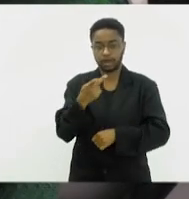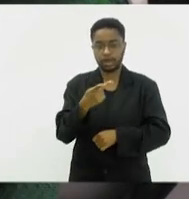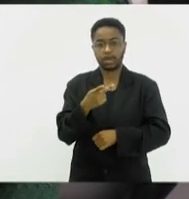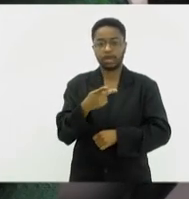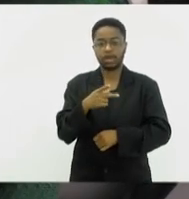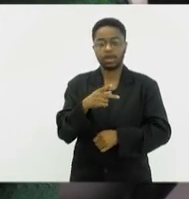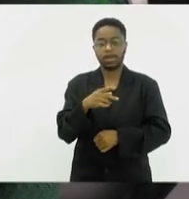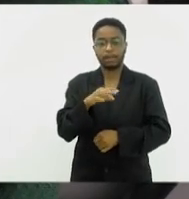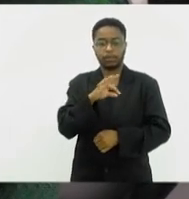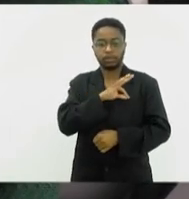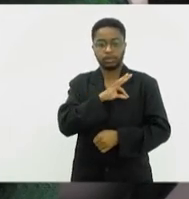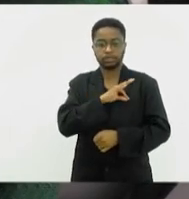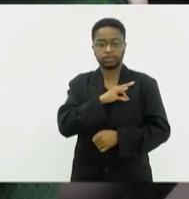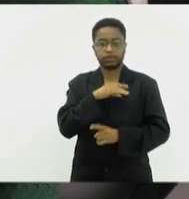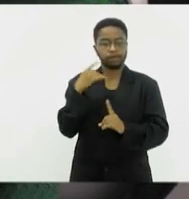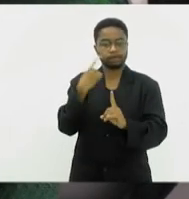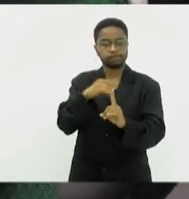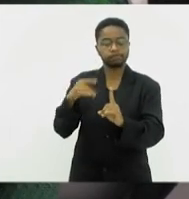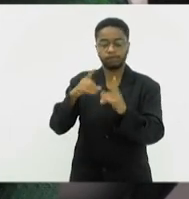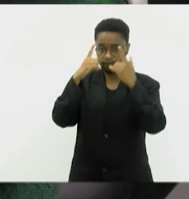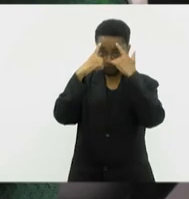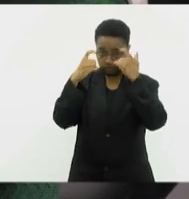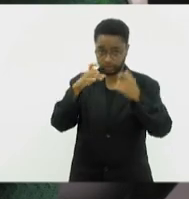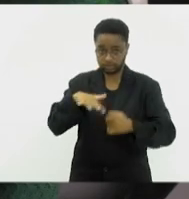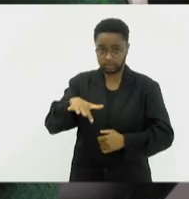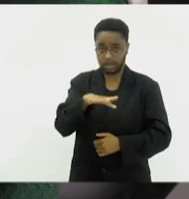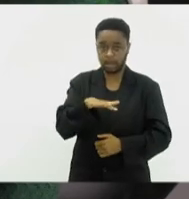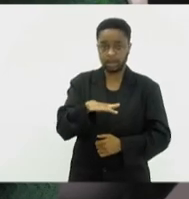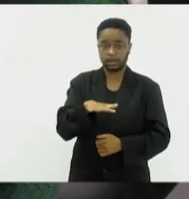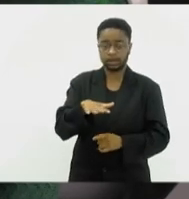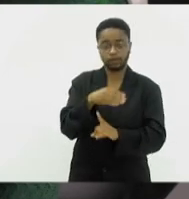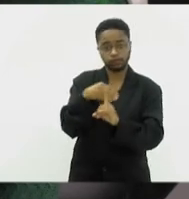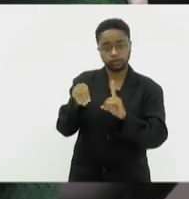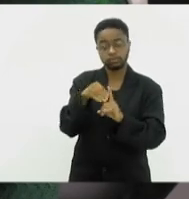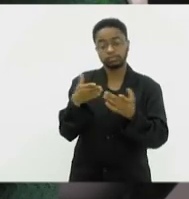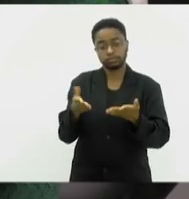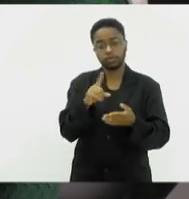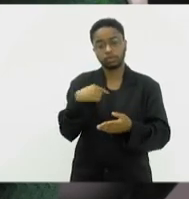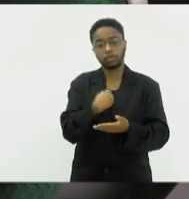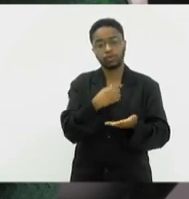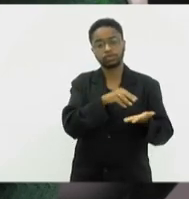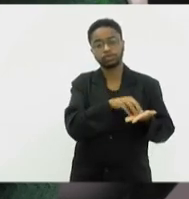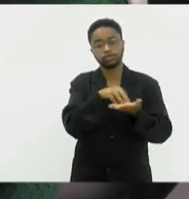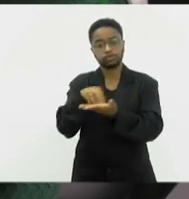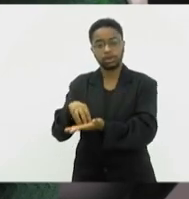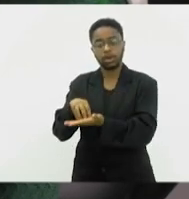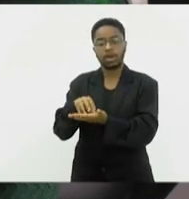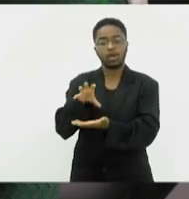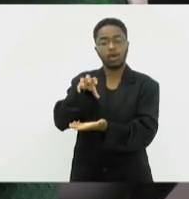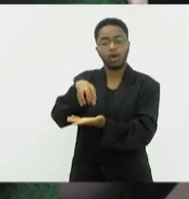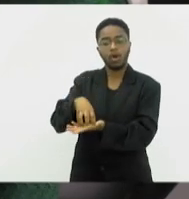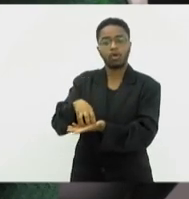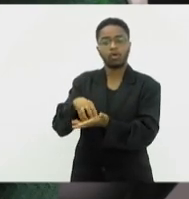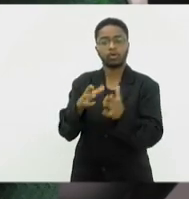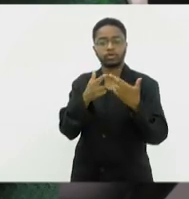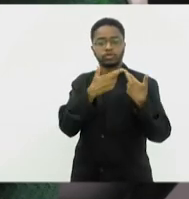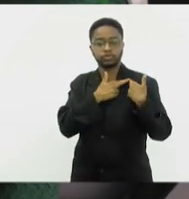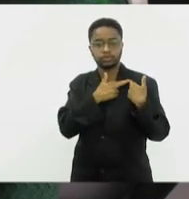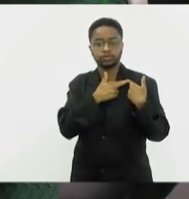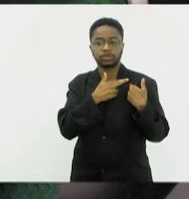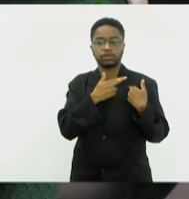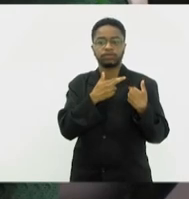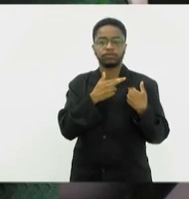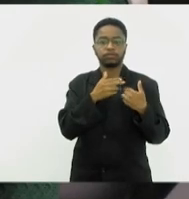em territórios vulneráveis. E aí a gente encaminha para os órgãos competentes que vão, assim, dar